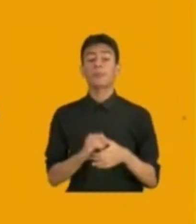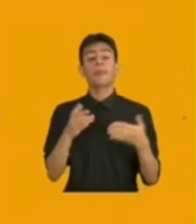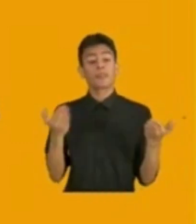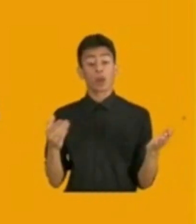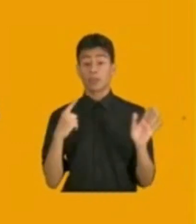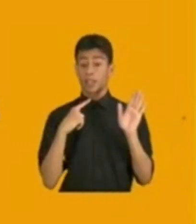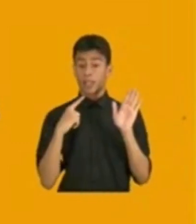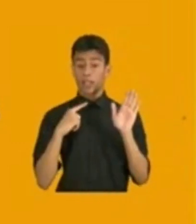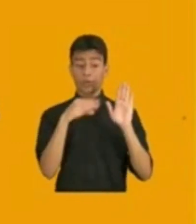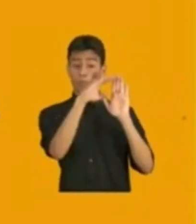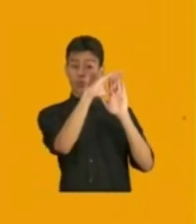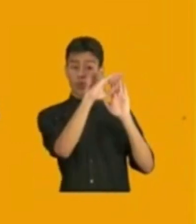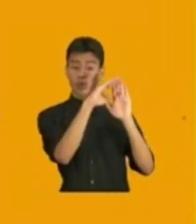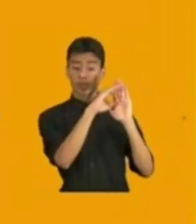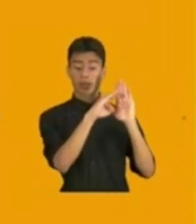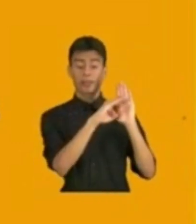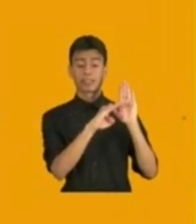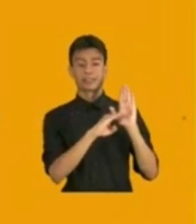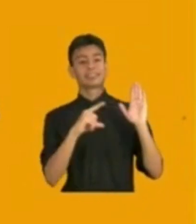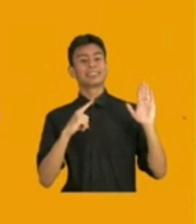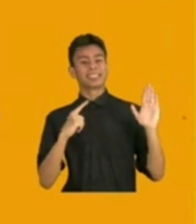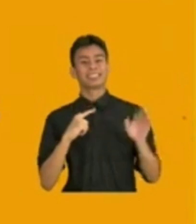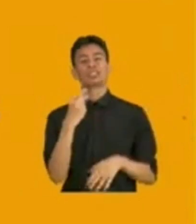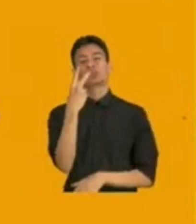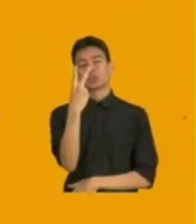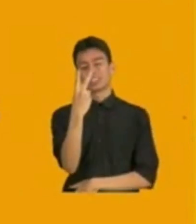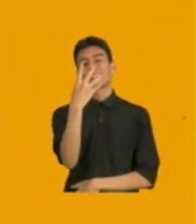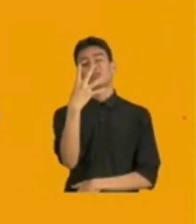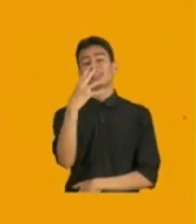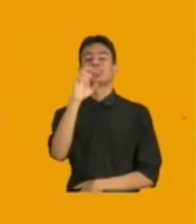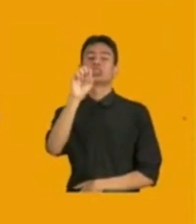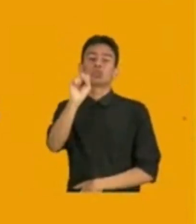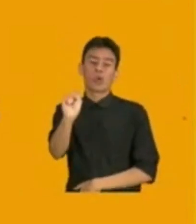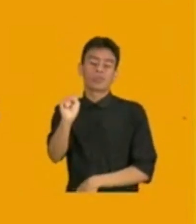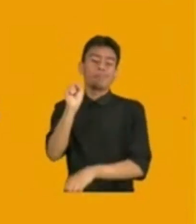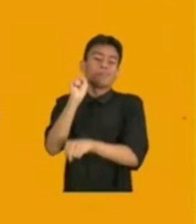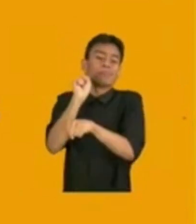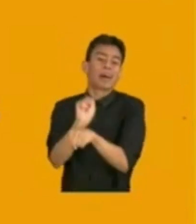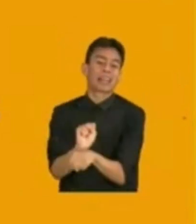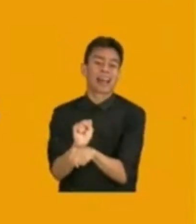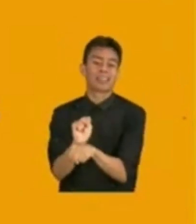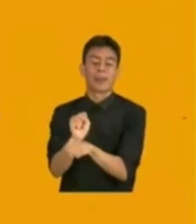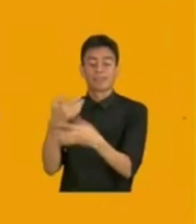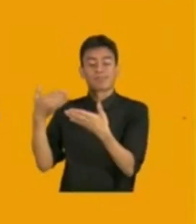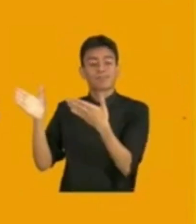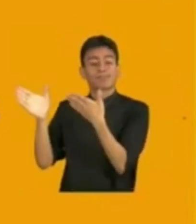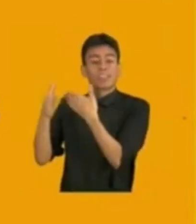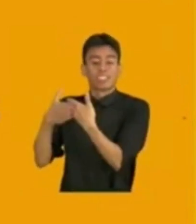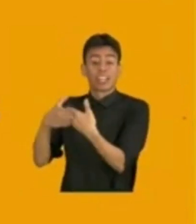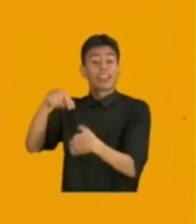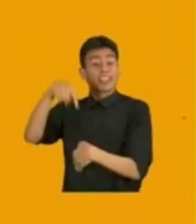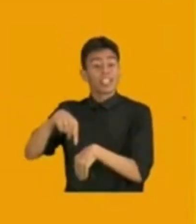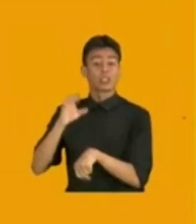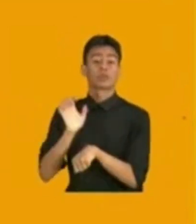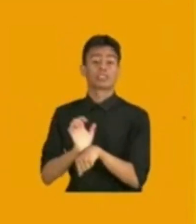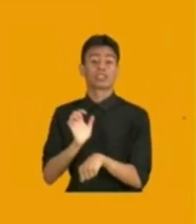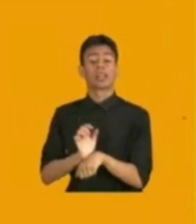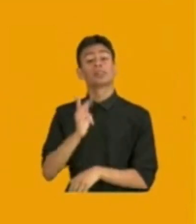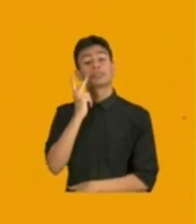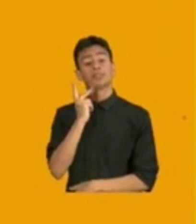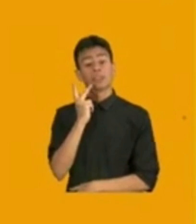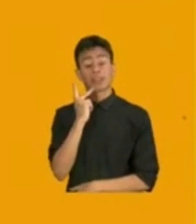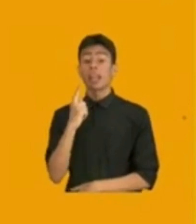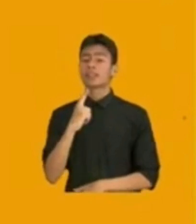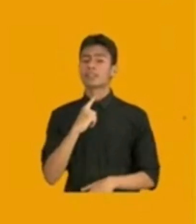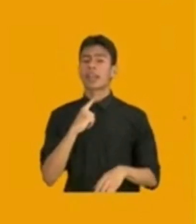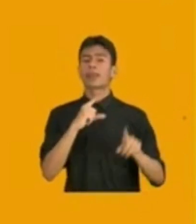programa, nós tínhamos 248 obras paralisadas e inacabadas no Ceará. Essas